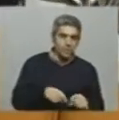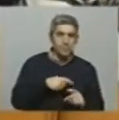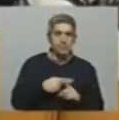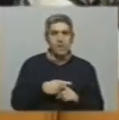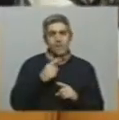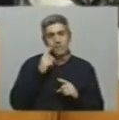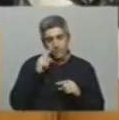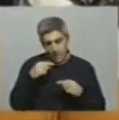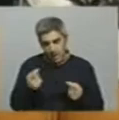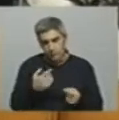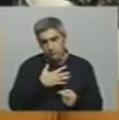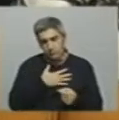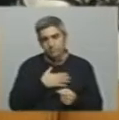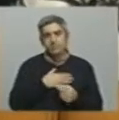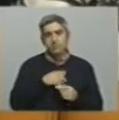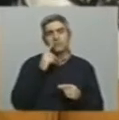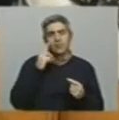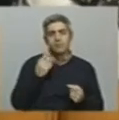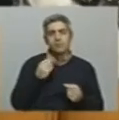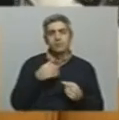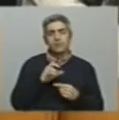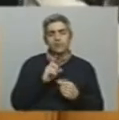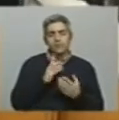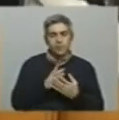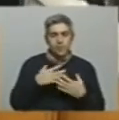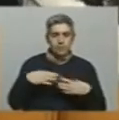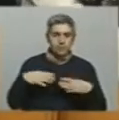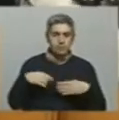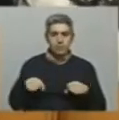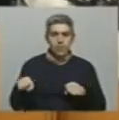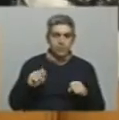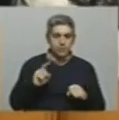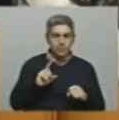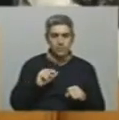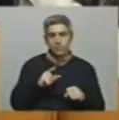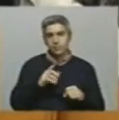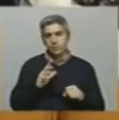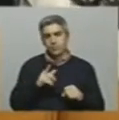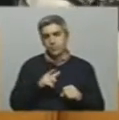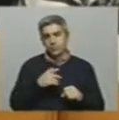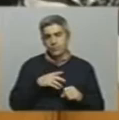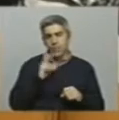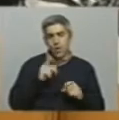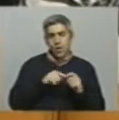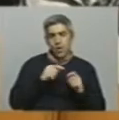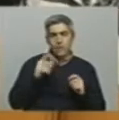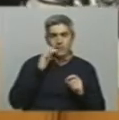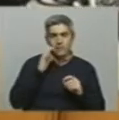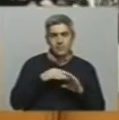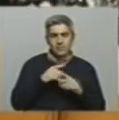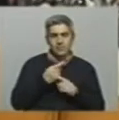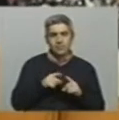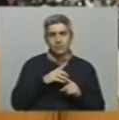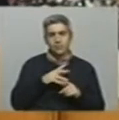paixão pelas viagens, mas as suas viagens são muito mais do que apenas passeios de mota. Sim. Que já agora, que é para andar tantos quilómetros, vamos tentar fazer a